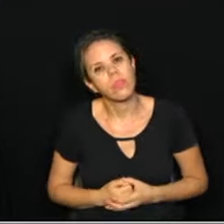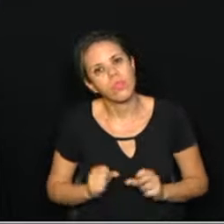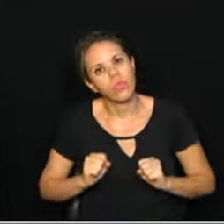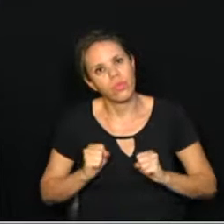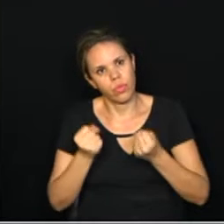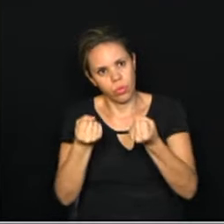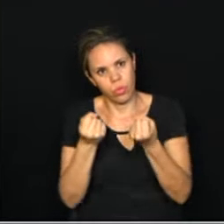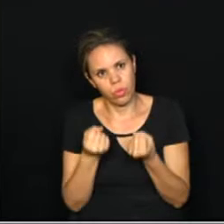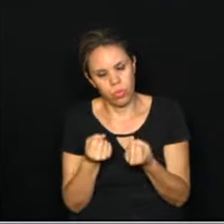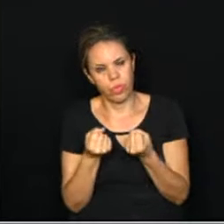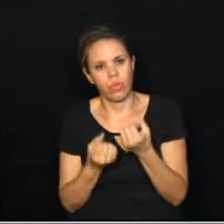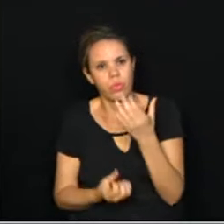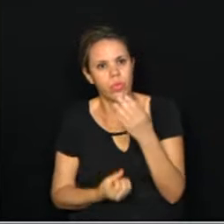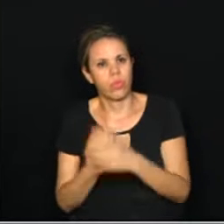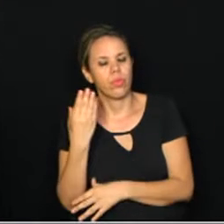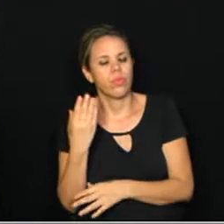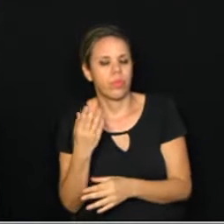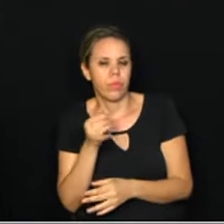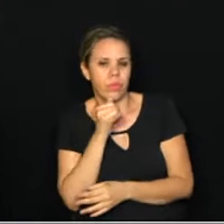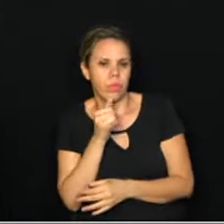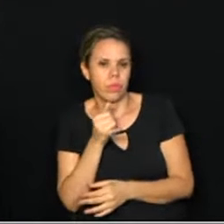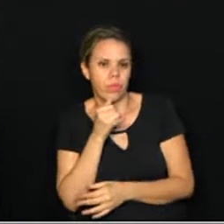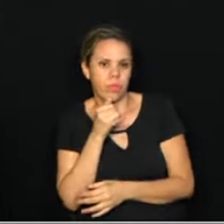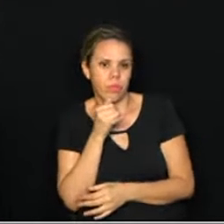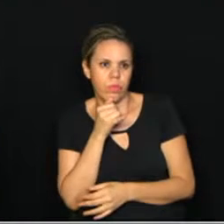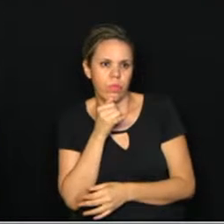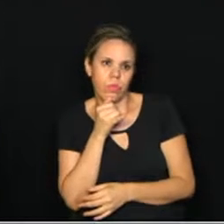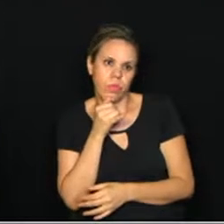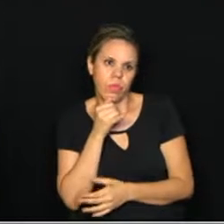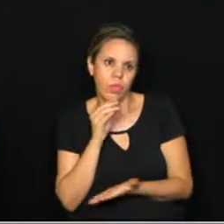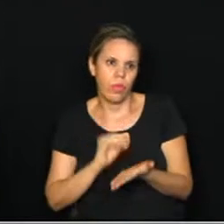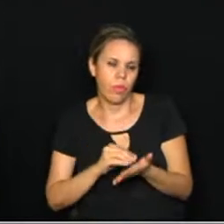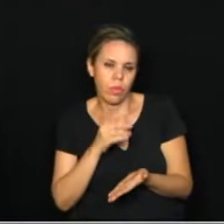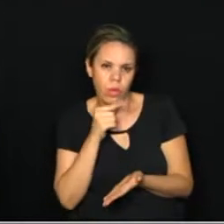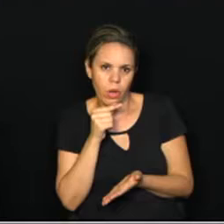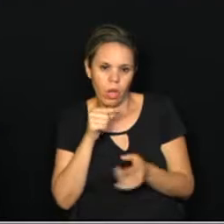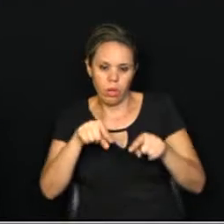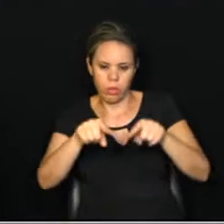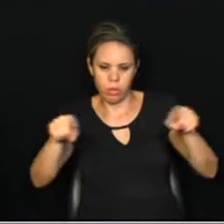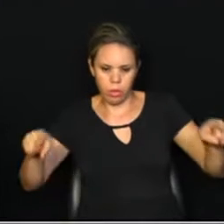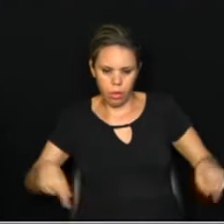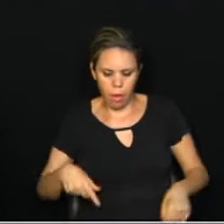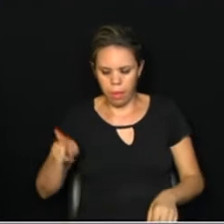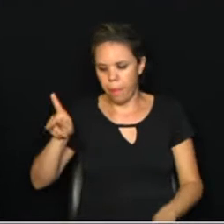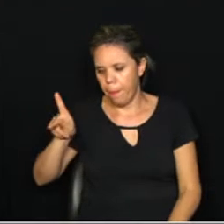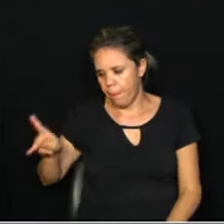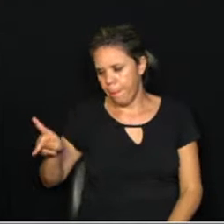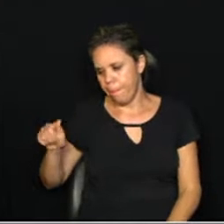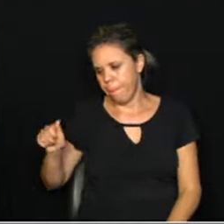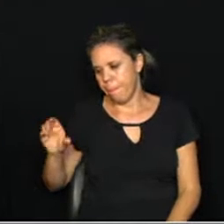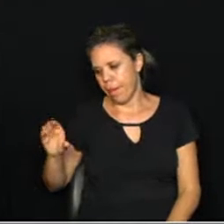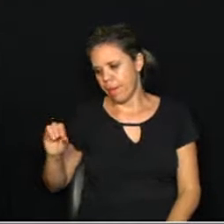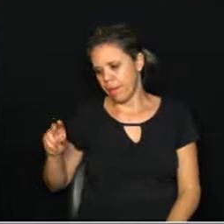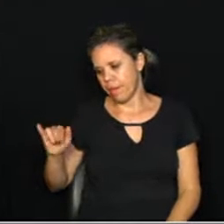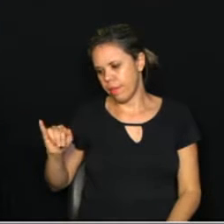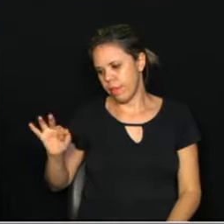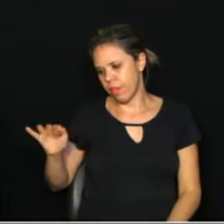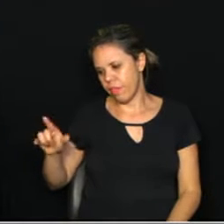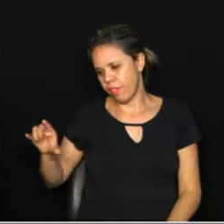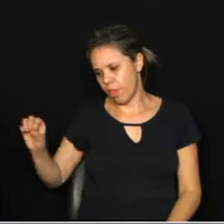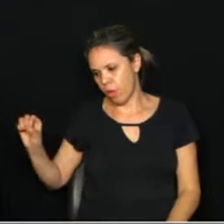reforçavam a ocorrência do Laninha, né, que é o esfriamento das águas do Pacífico, que ocasionam menos chuvas aqui na